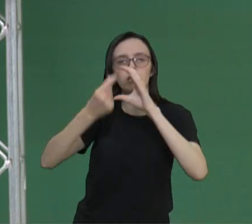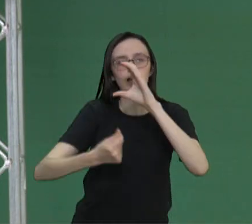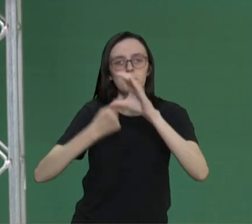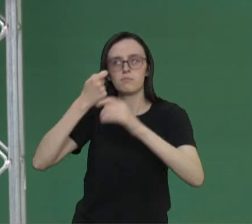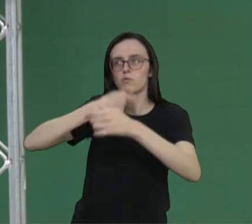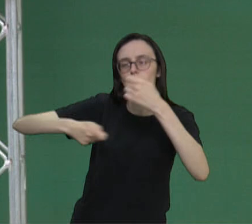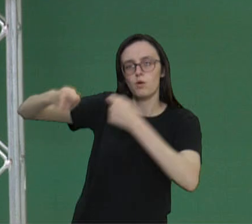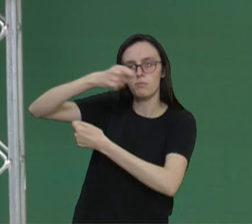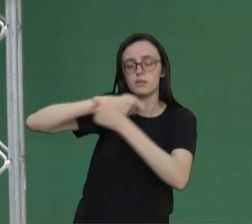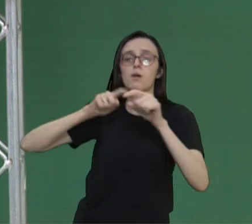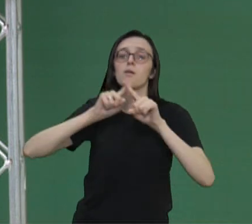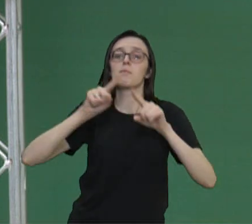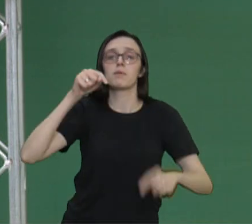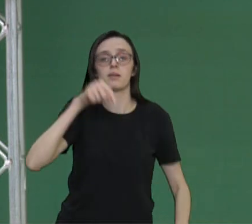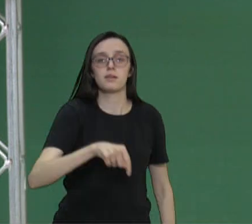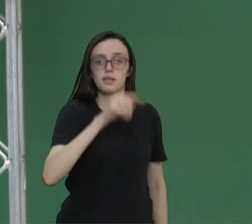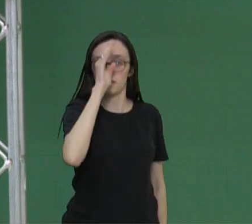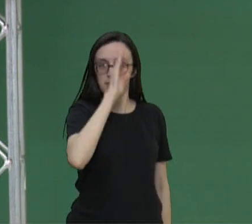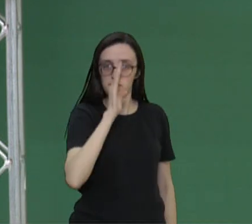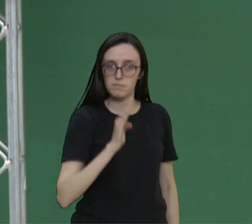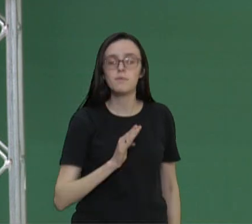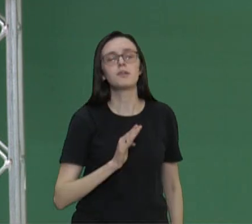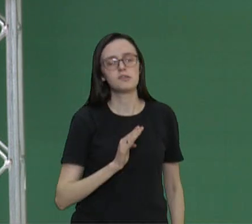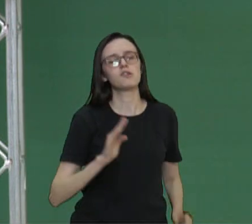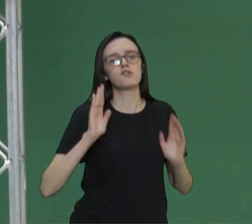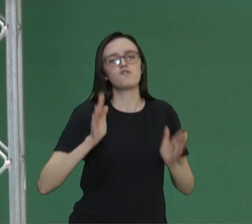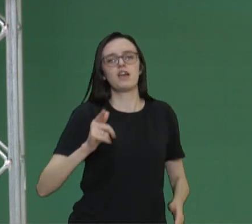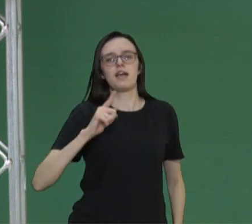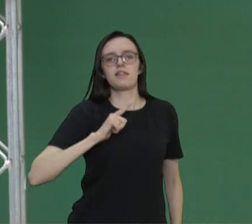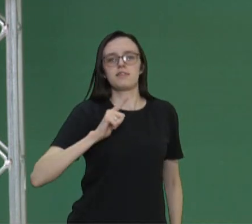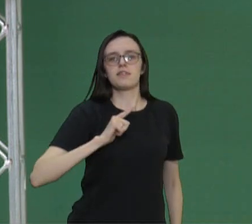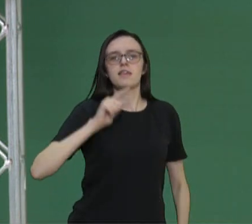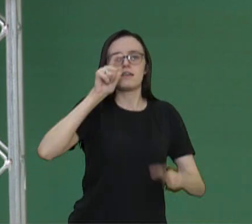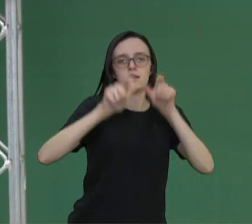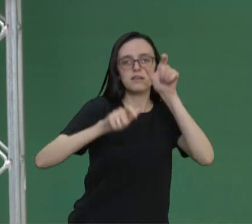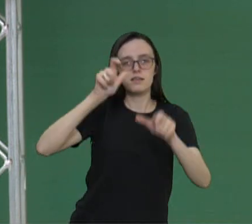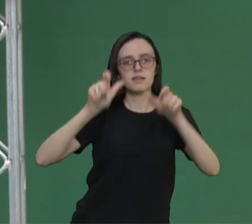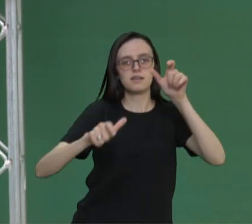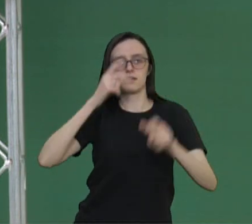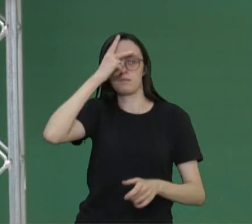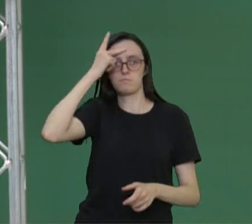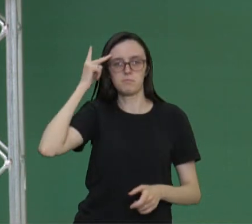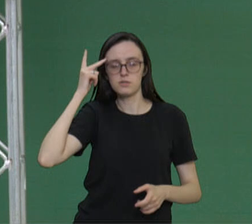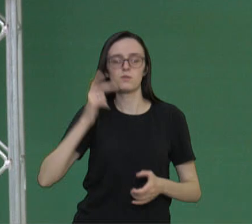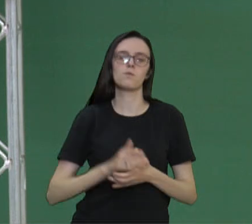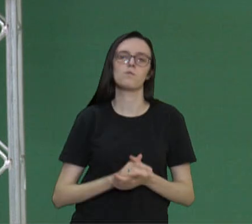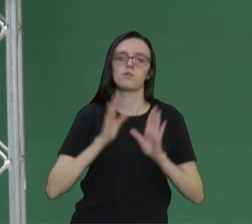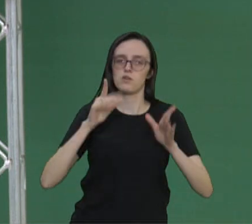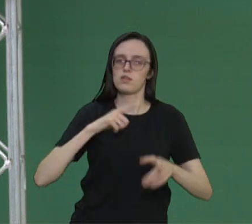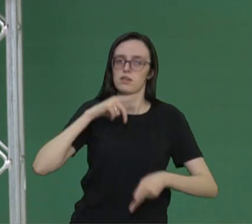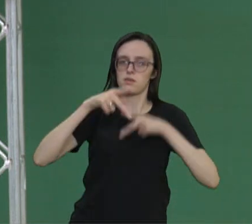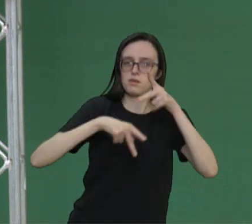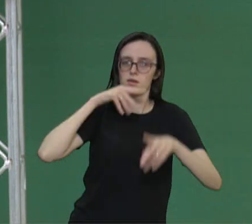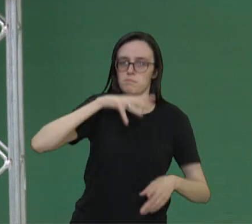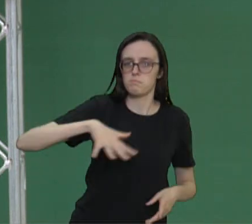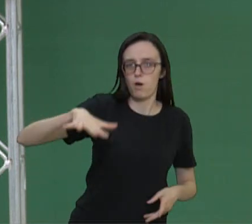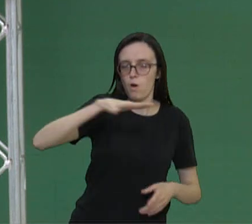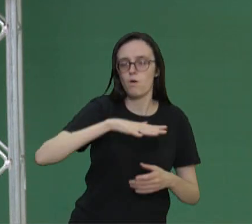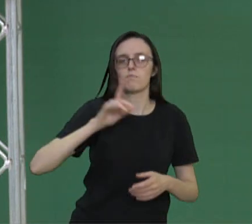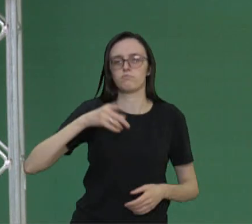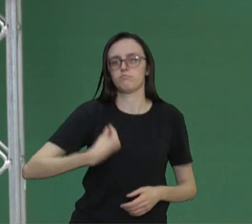comercial. Mas no Brasil já existia pessoas, né? Já tinha uma população aqui,